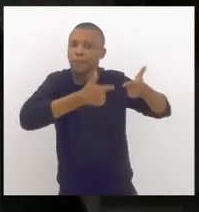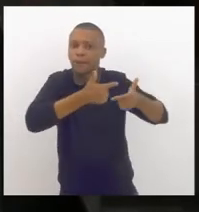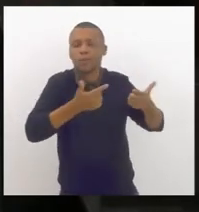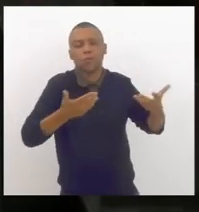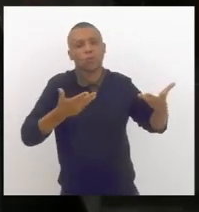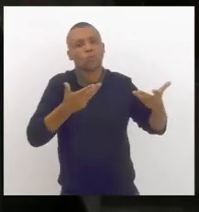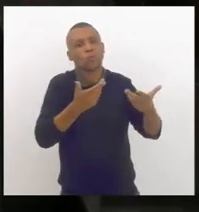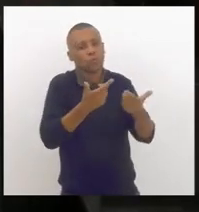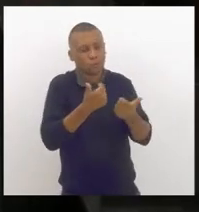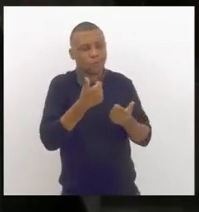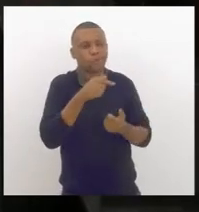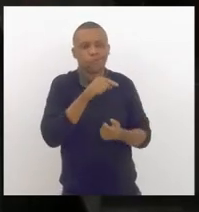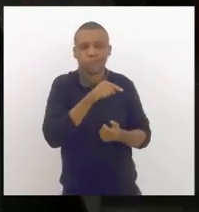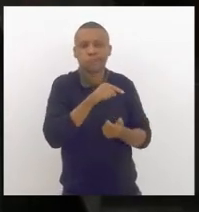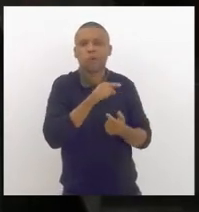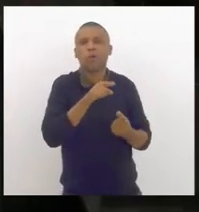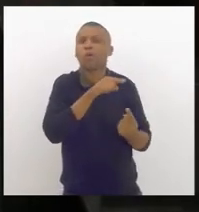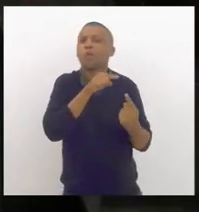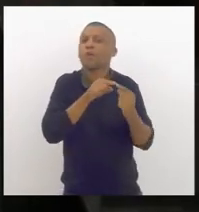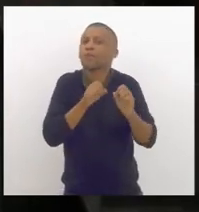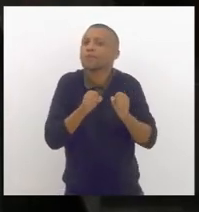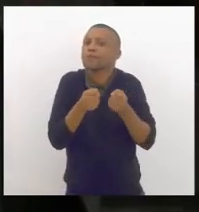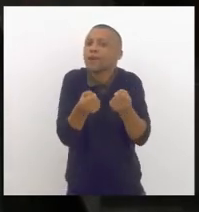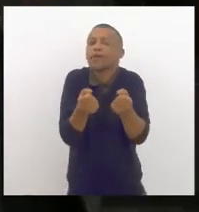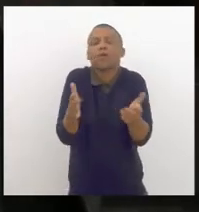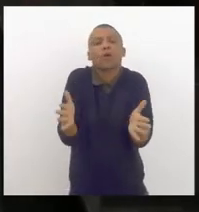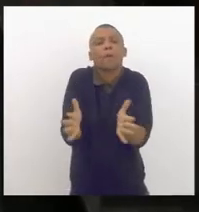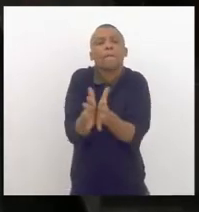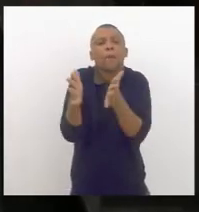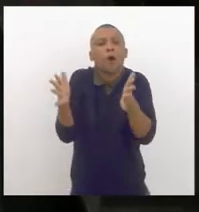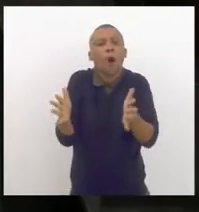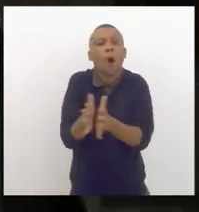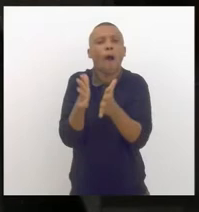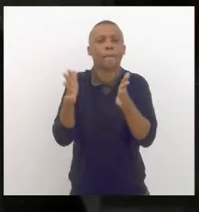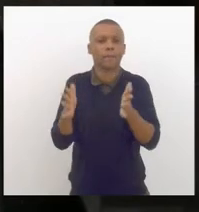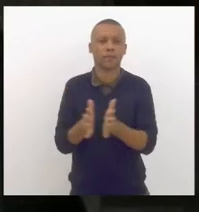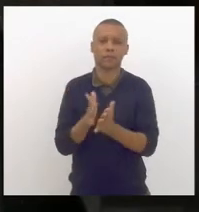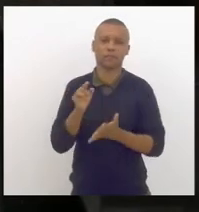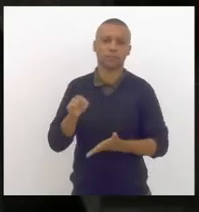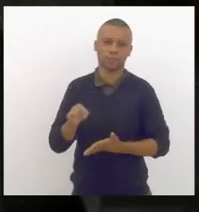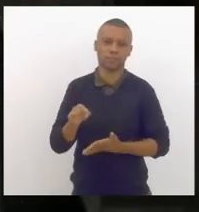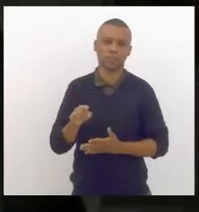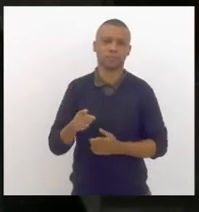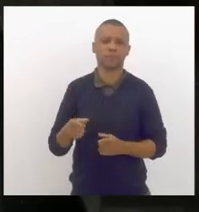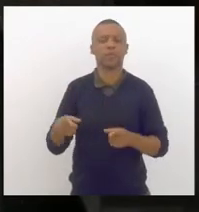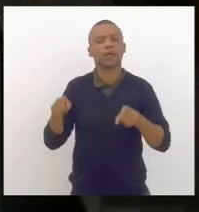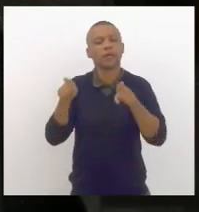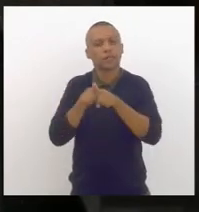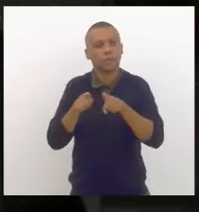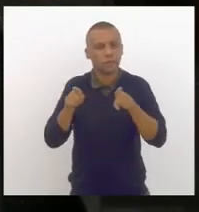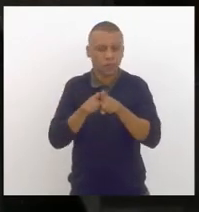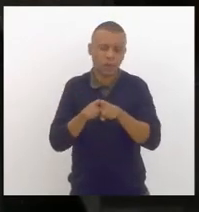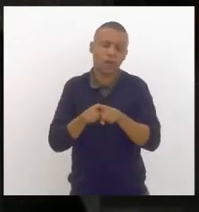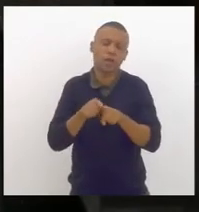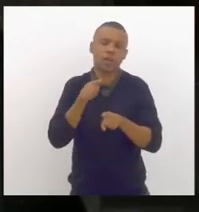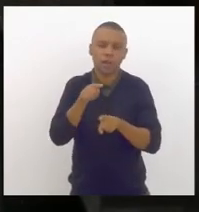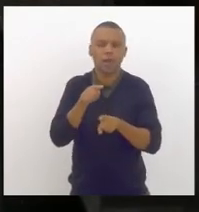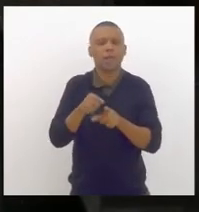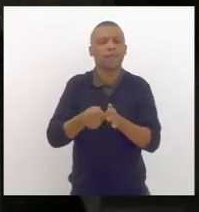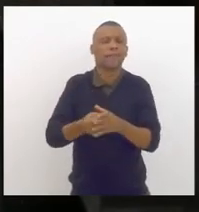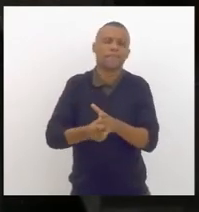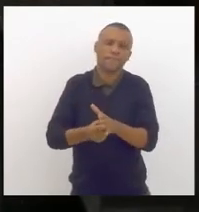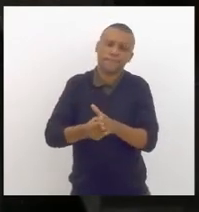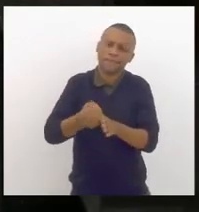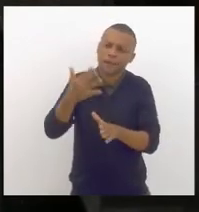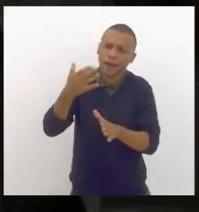ponderada em defesa dos mais necessitados. Também, por muitas